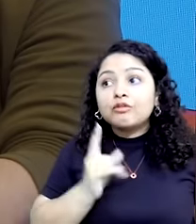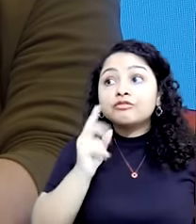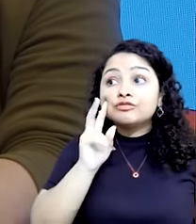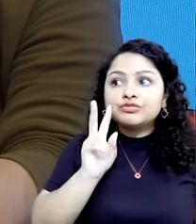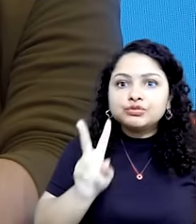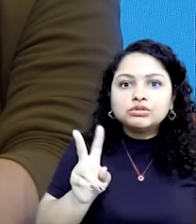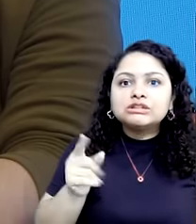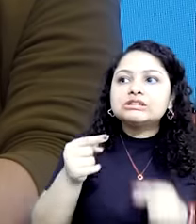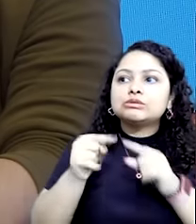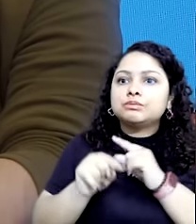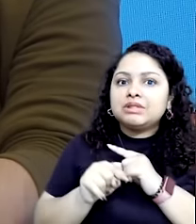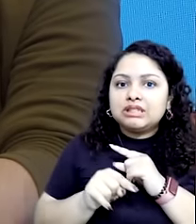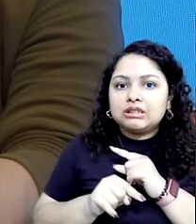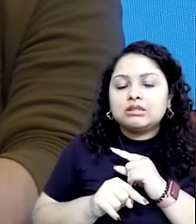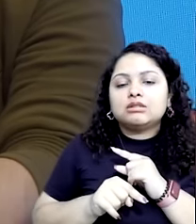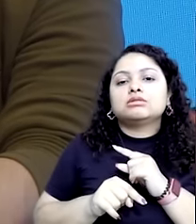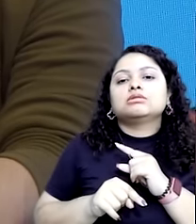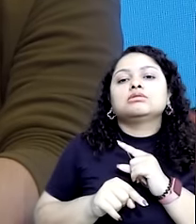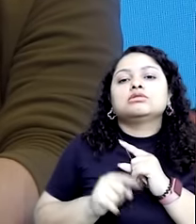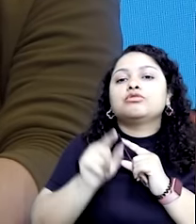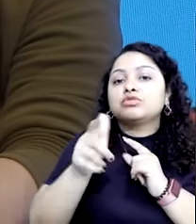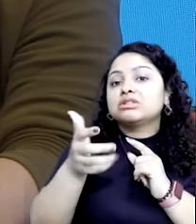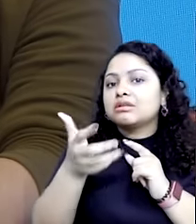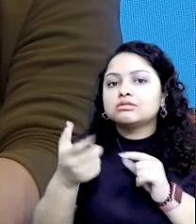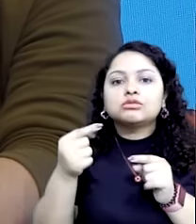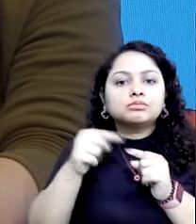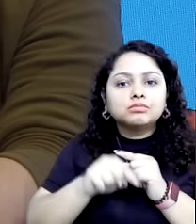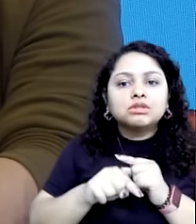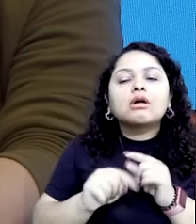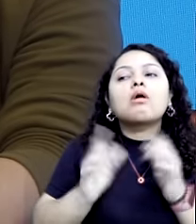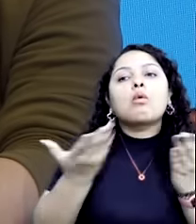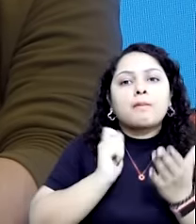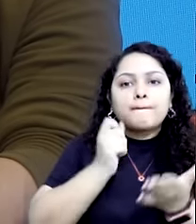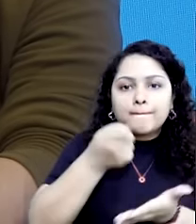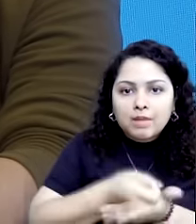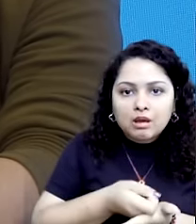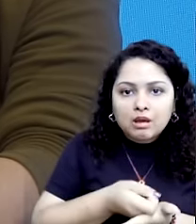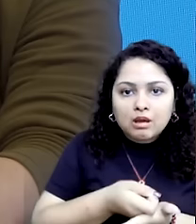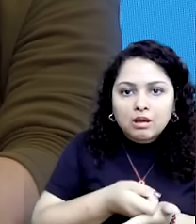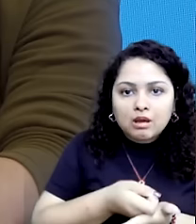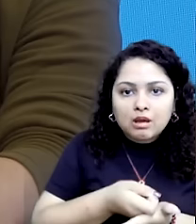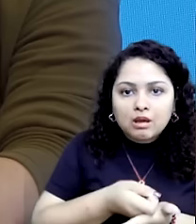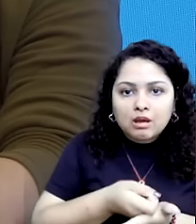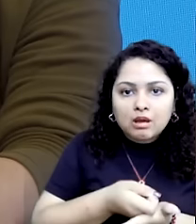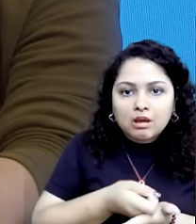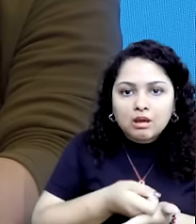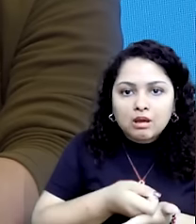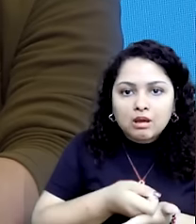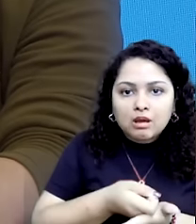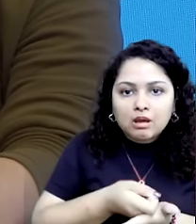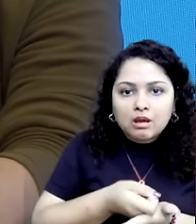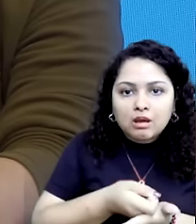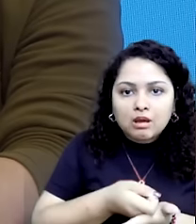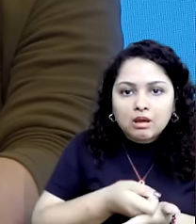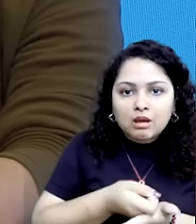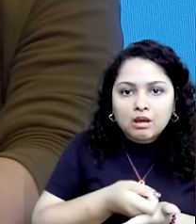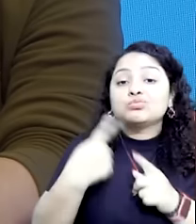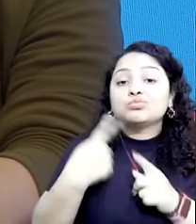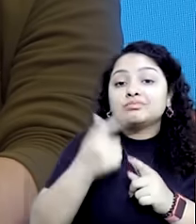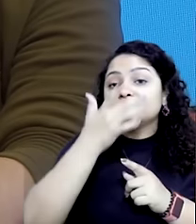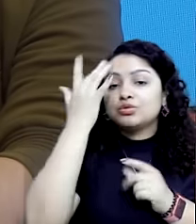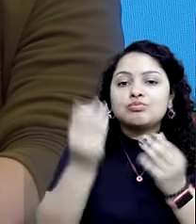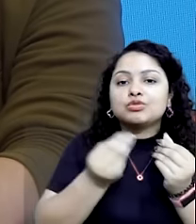lá não tá te suprindo mais ou que não dá o que você quer agora é pago aí beleza aí você vai pra versão paga porque tem muita gente acaba se